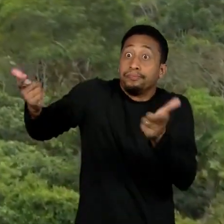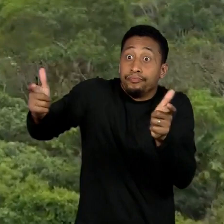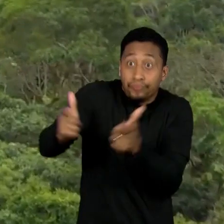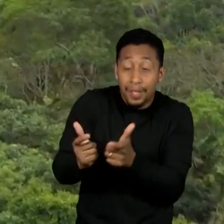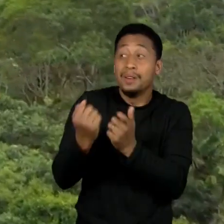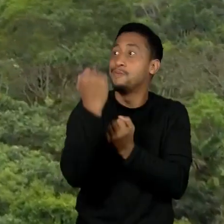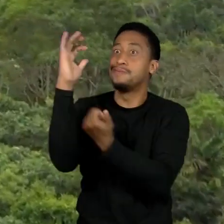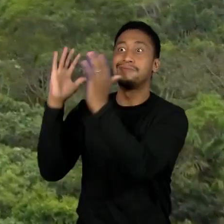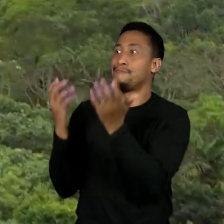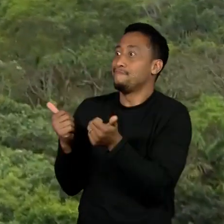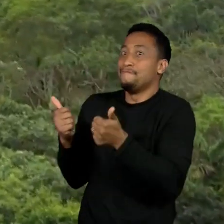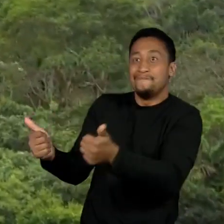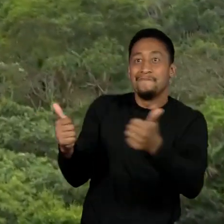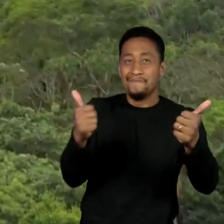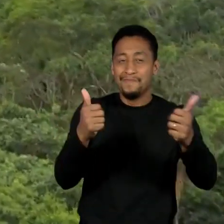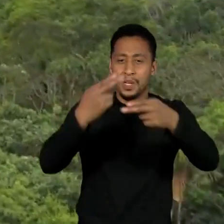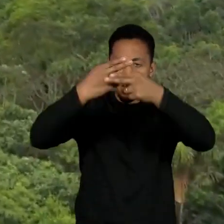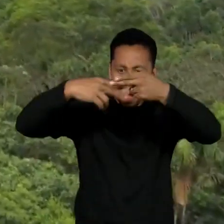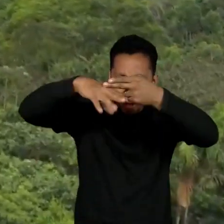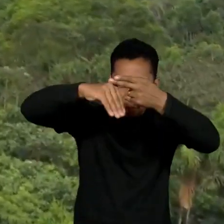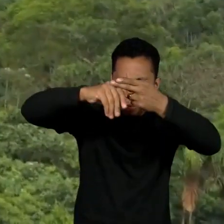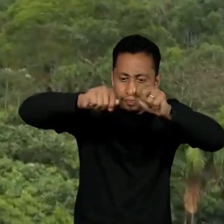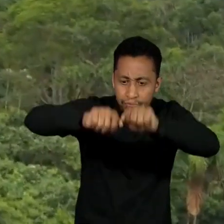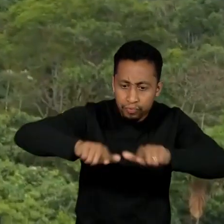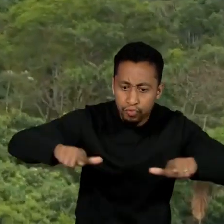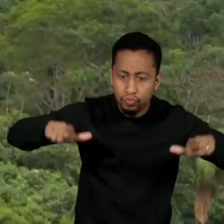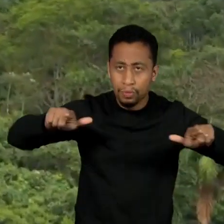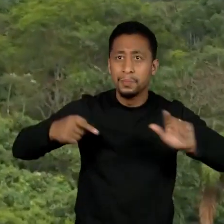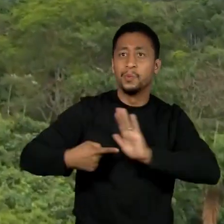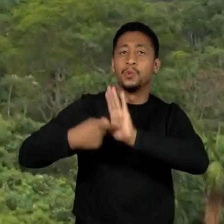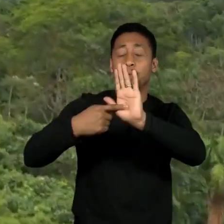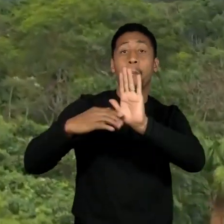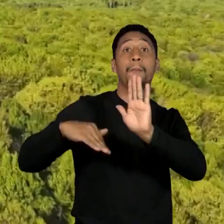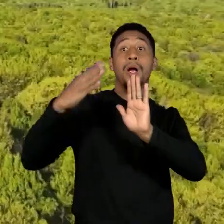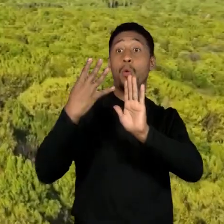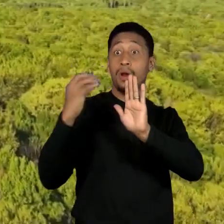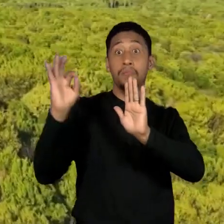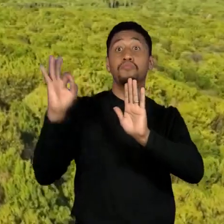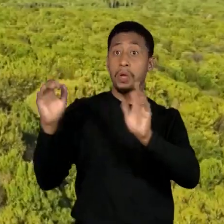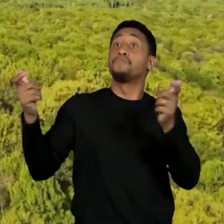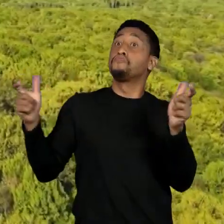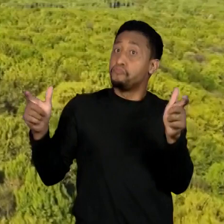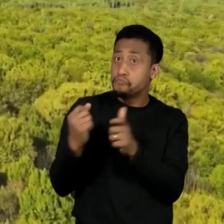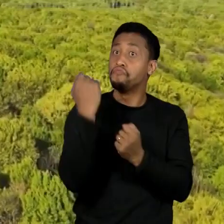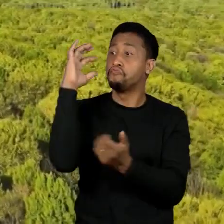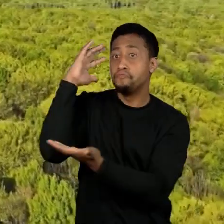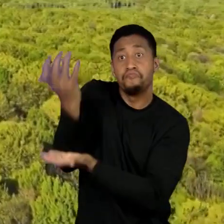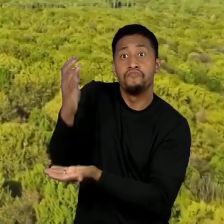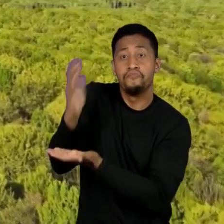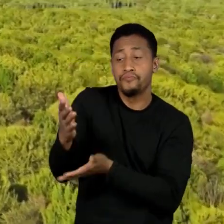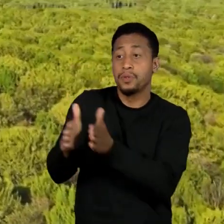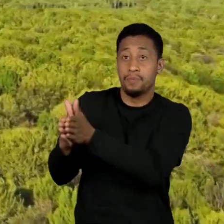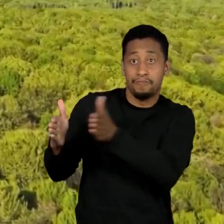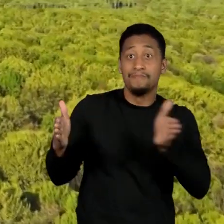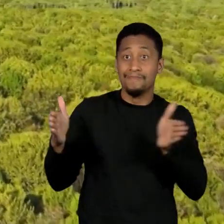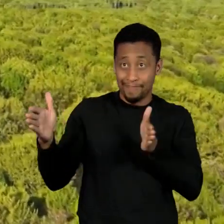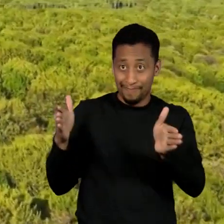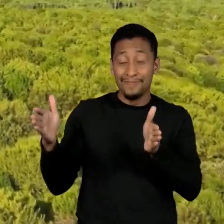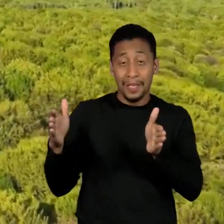Espaciais, mais de 40% no primeiro semestre de 2023. E os alertas seguiram em